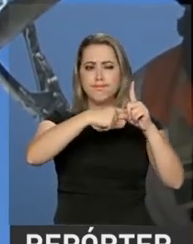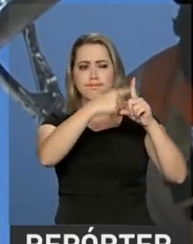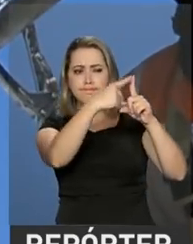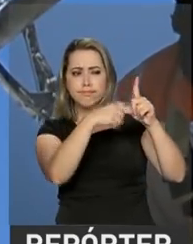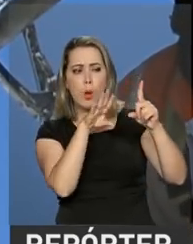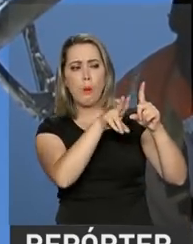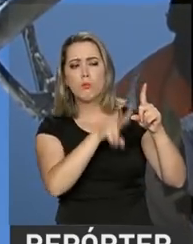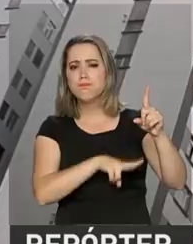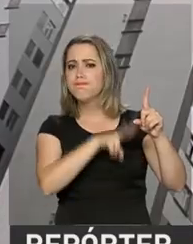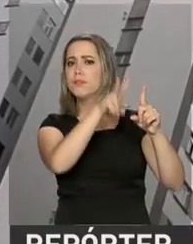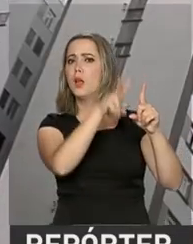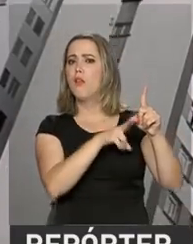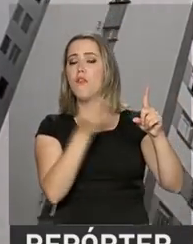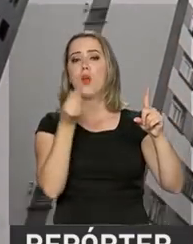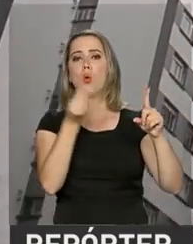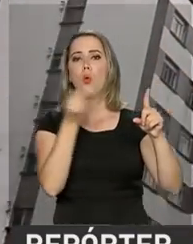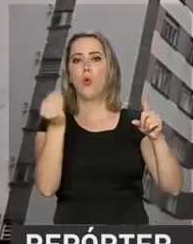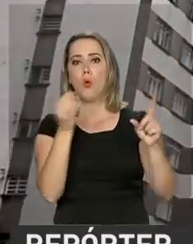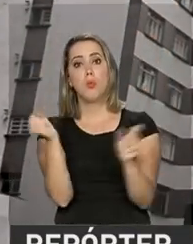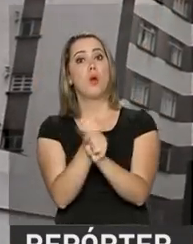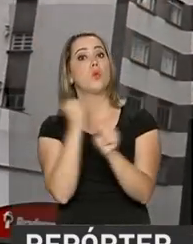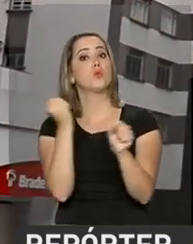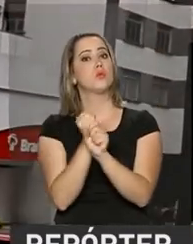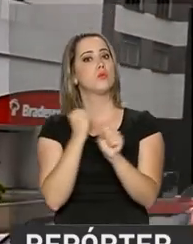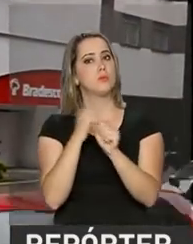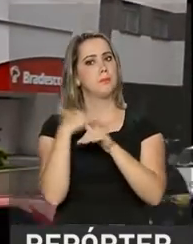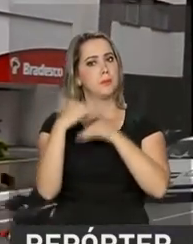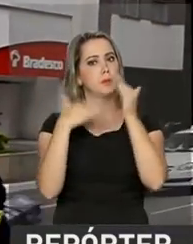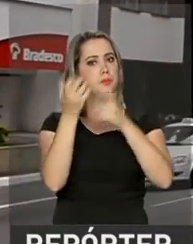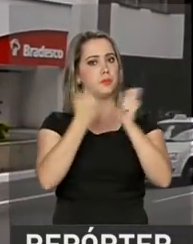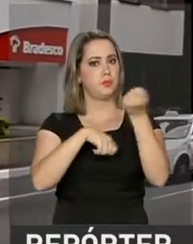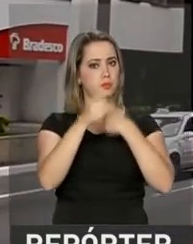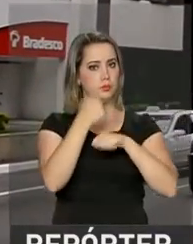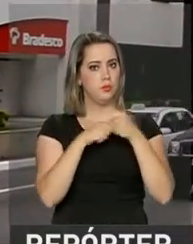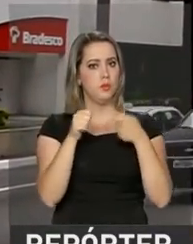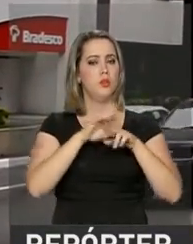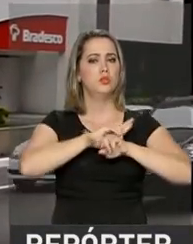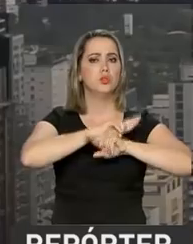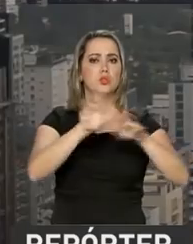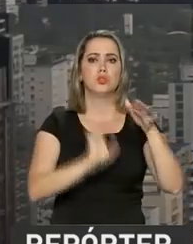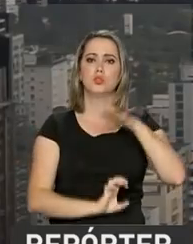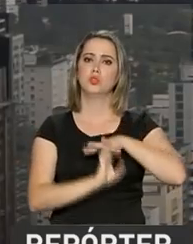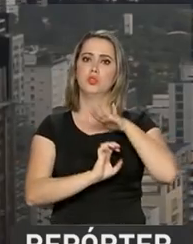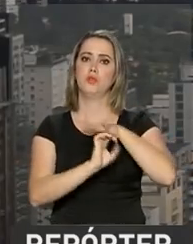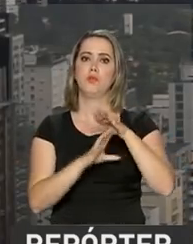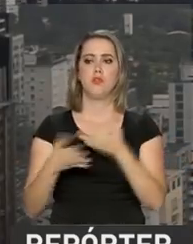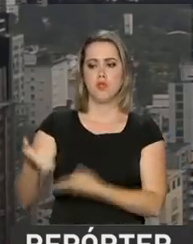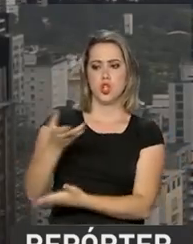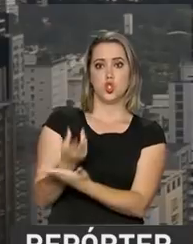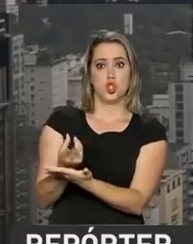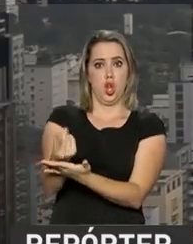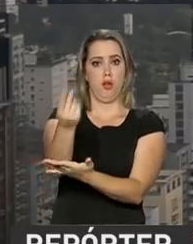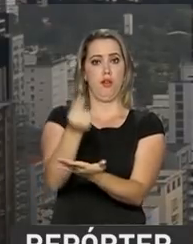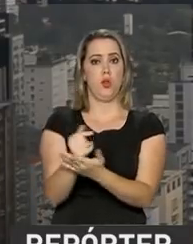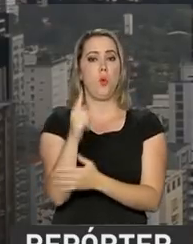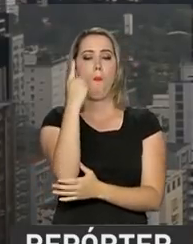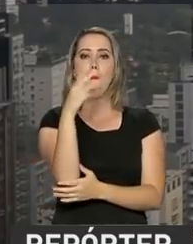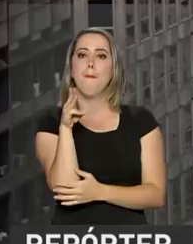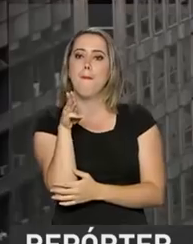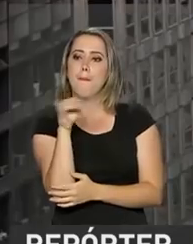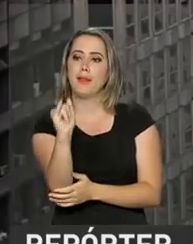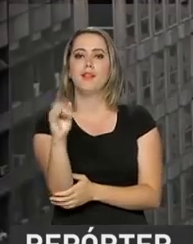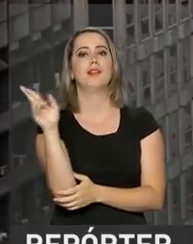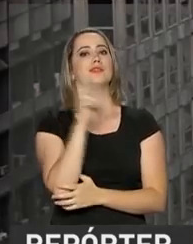o setor imobiliário reúne 300 mil empresas em todo o país e movimenta cerca de 1 bilhão e cem milhões de reais anualmente